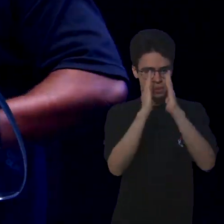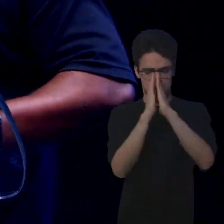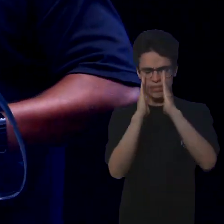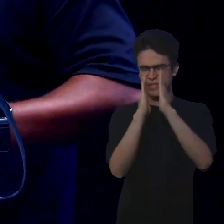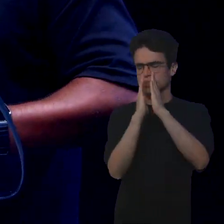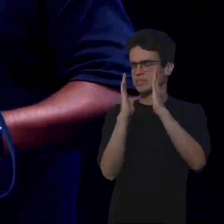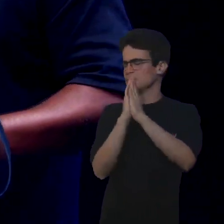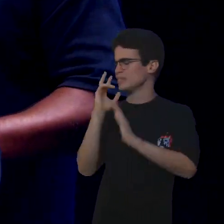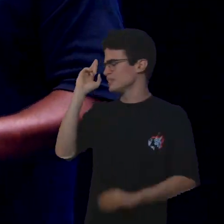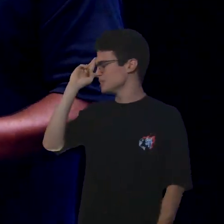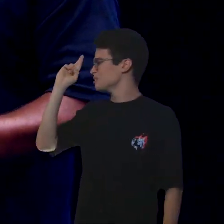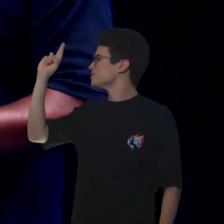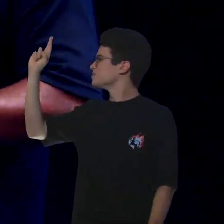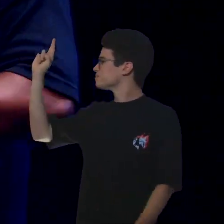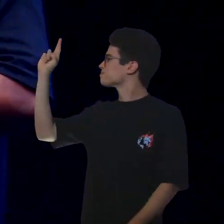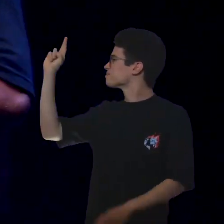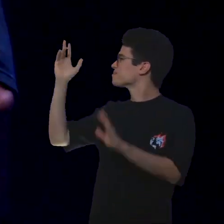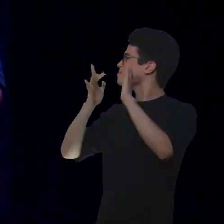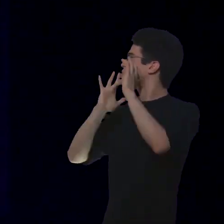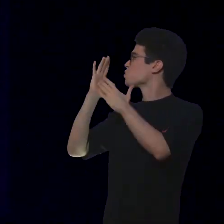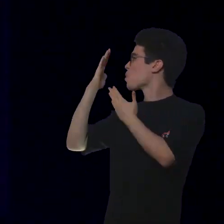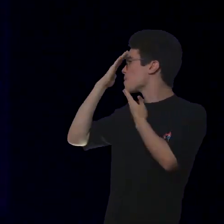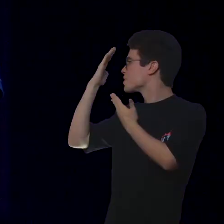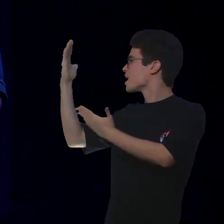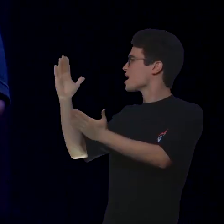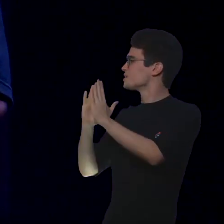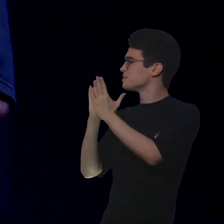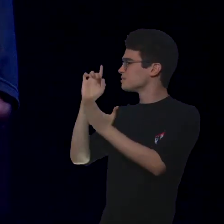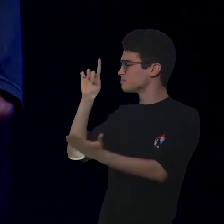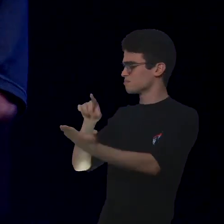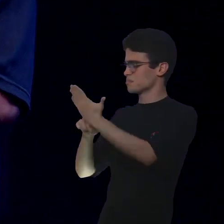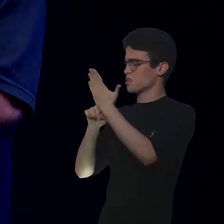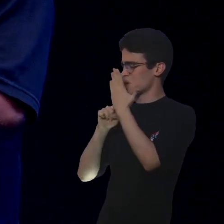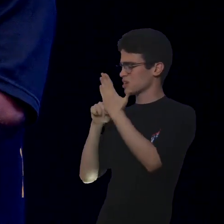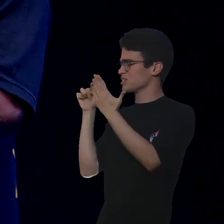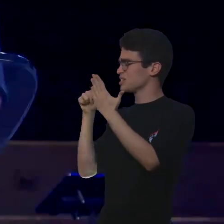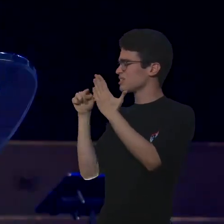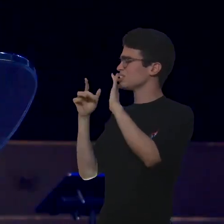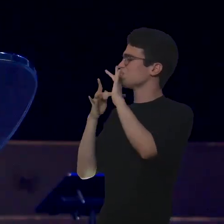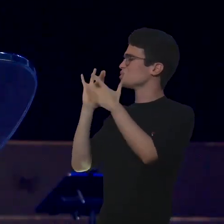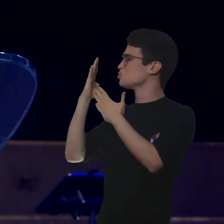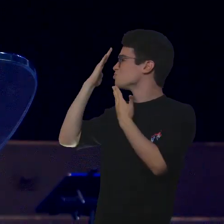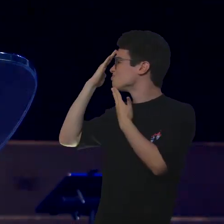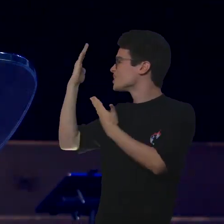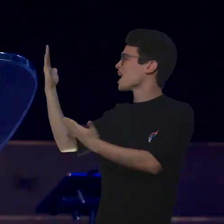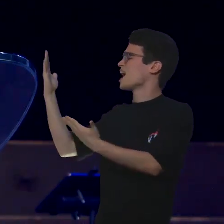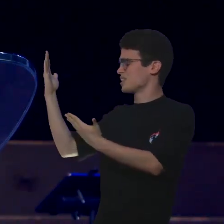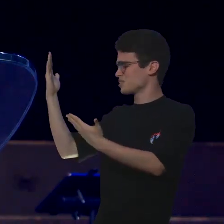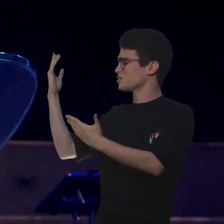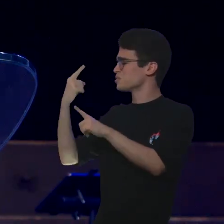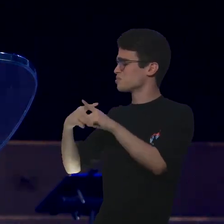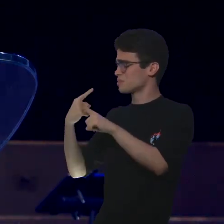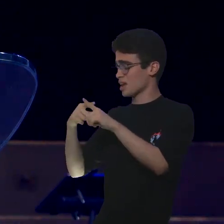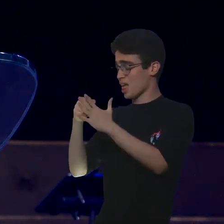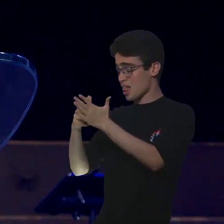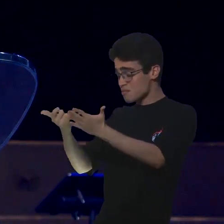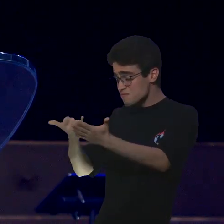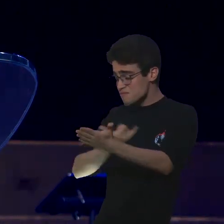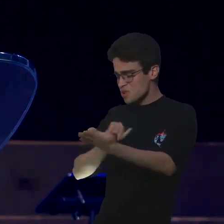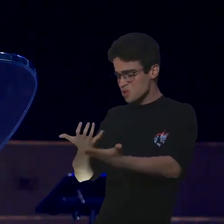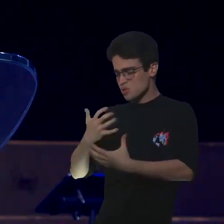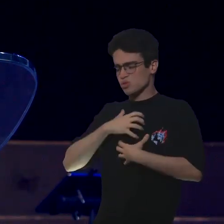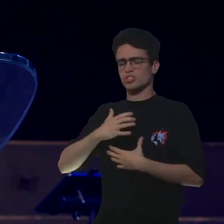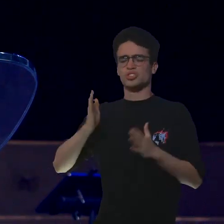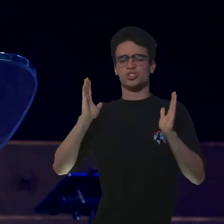Senhor, obrigado por essa passagem, Pai. Obrigado por essa palavra que já fala aos nossos